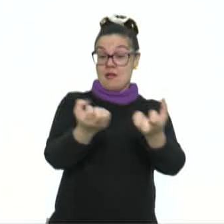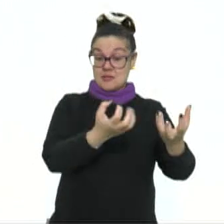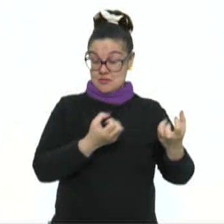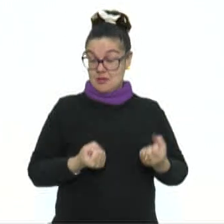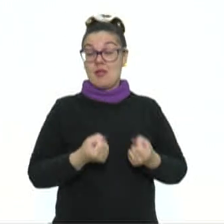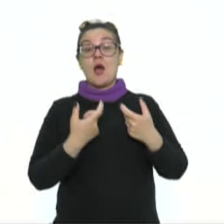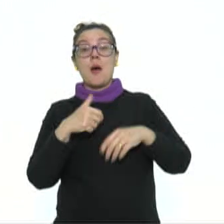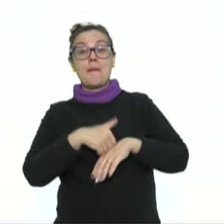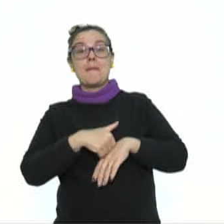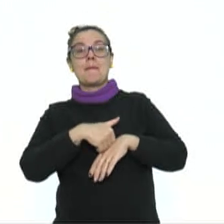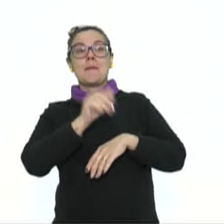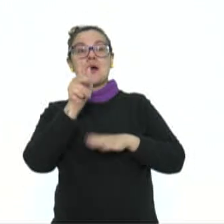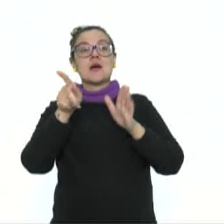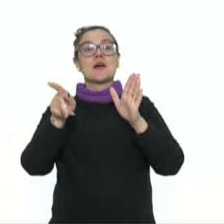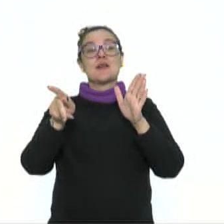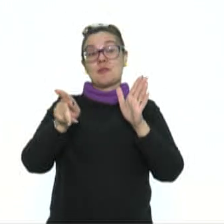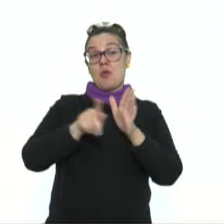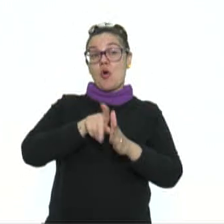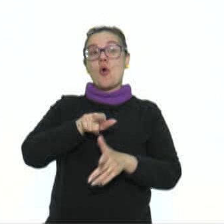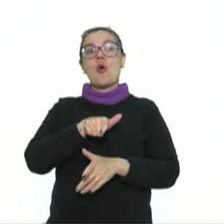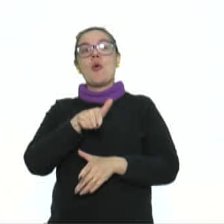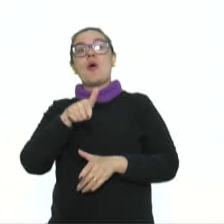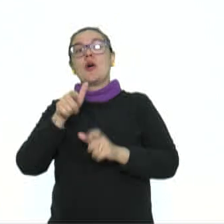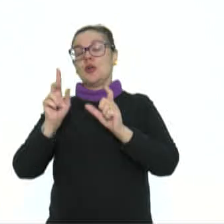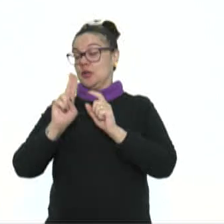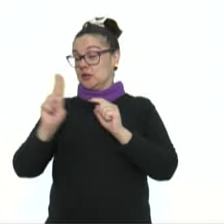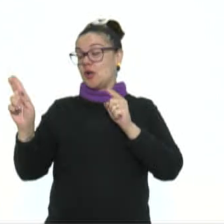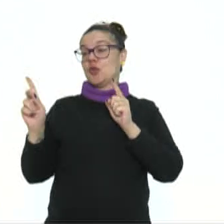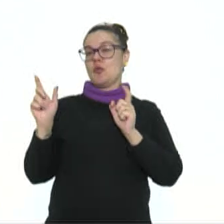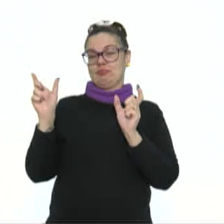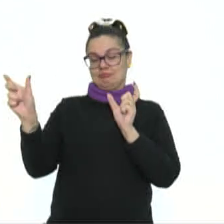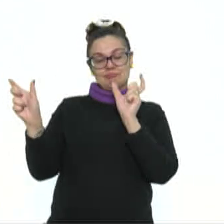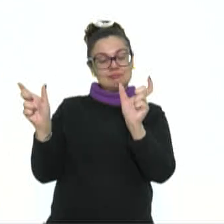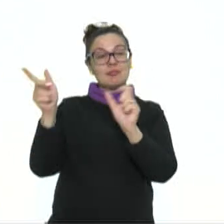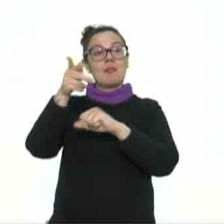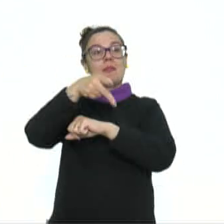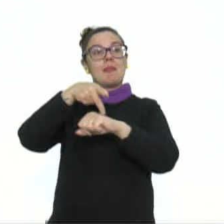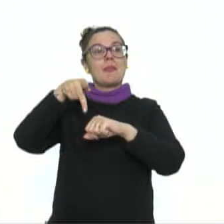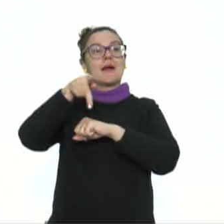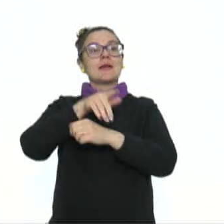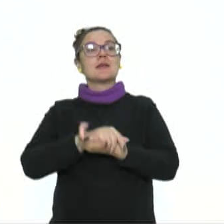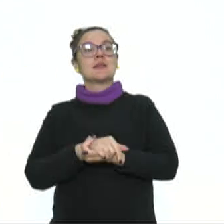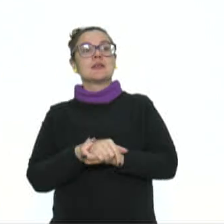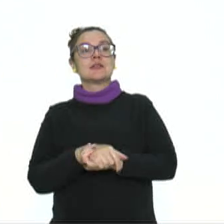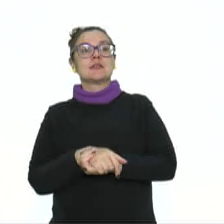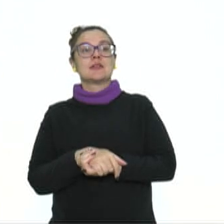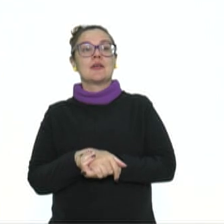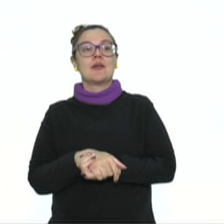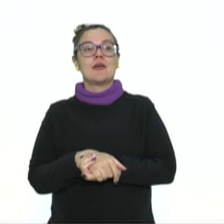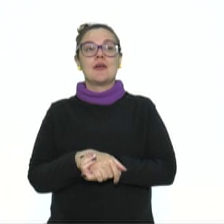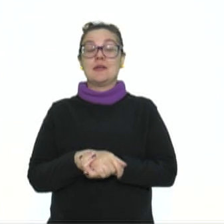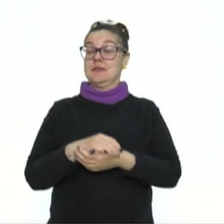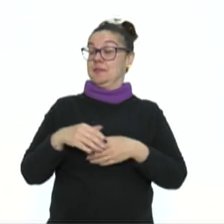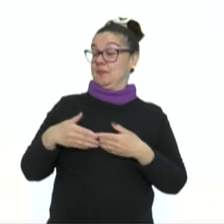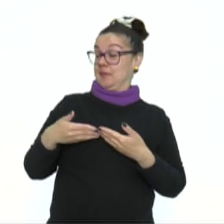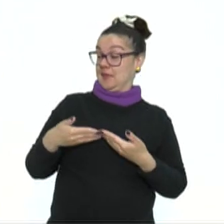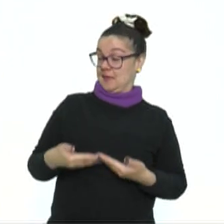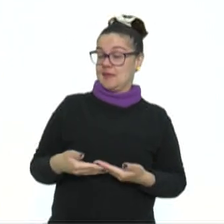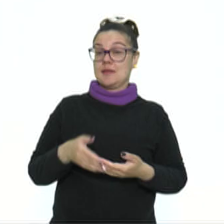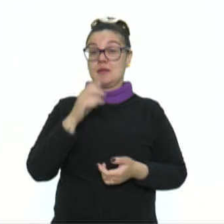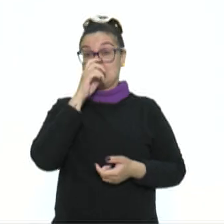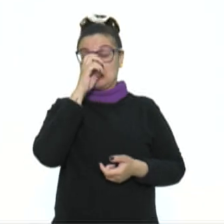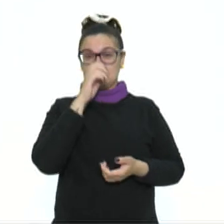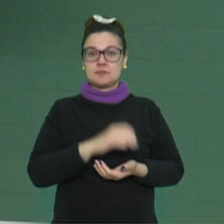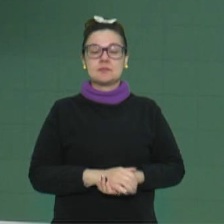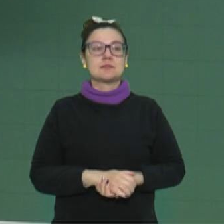pareceria mais com a Escandinávia do que com a Brusundanga, corrompida nação fictícia de Lima Barreto. Então